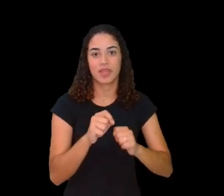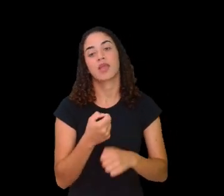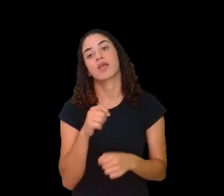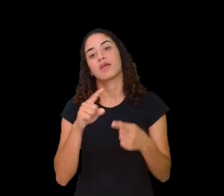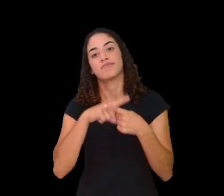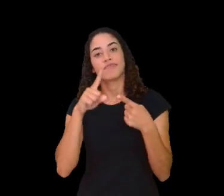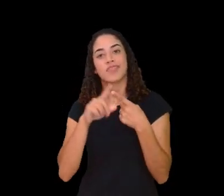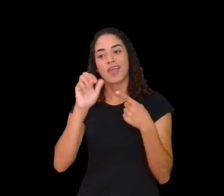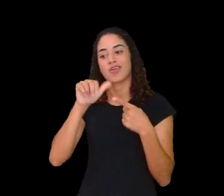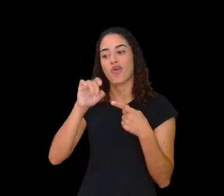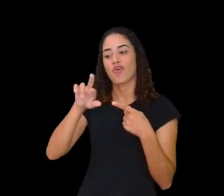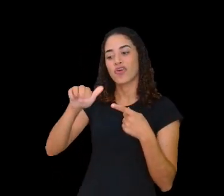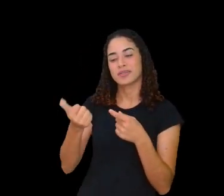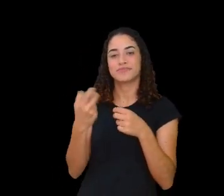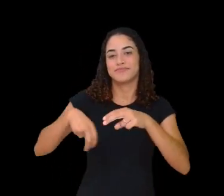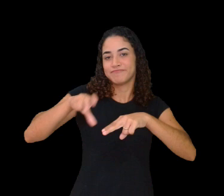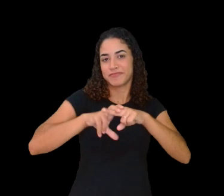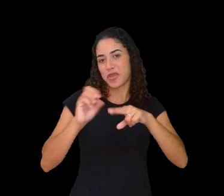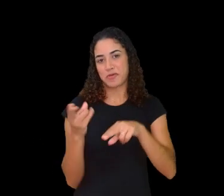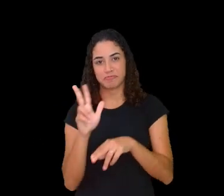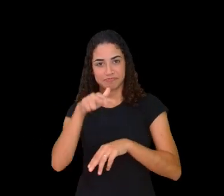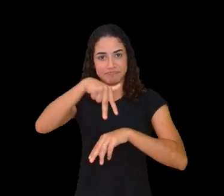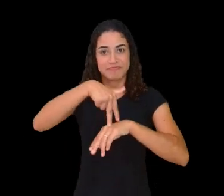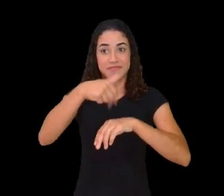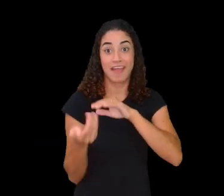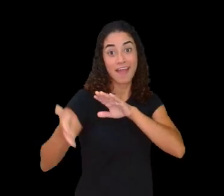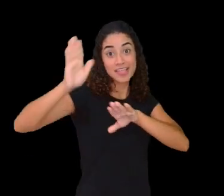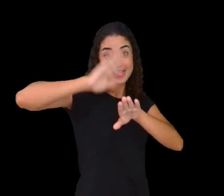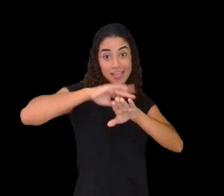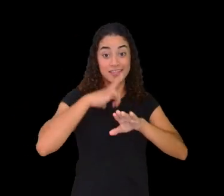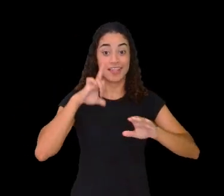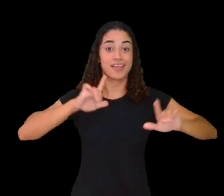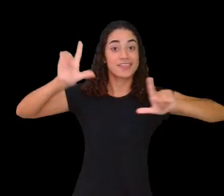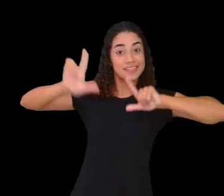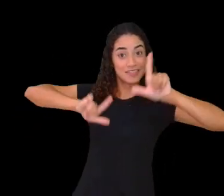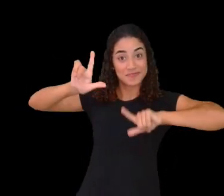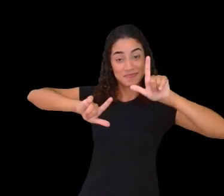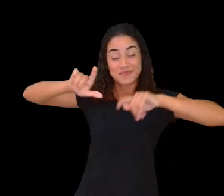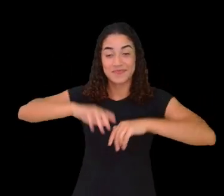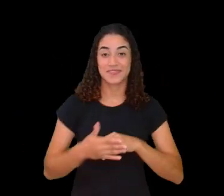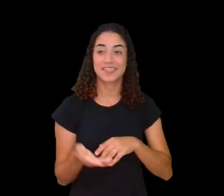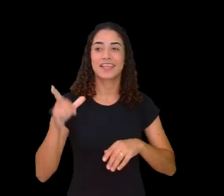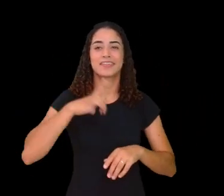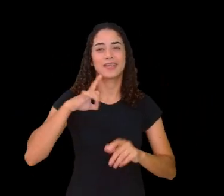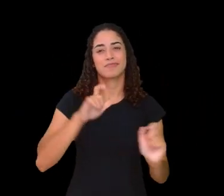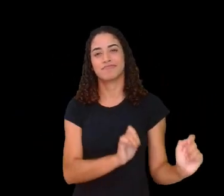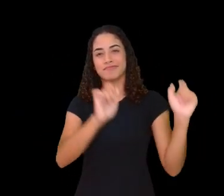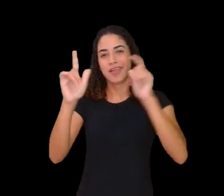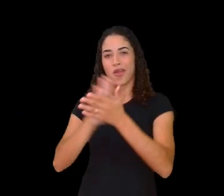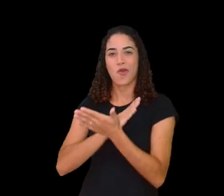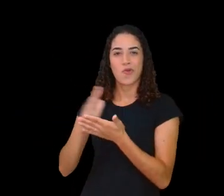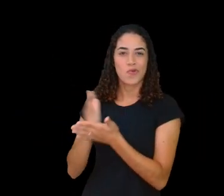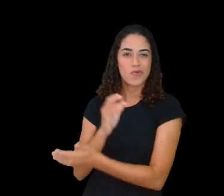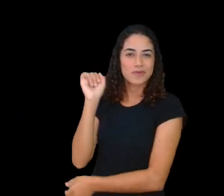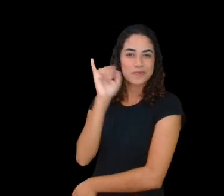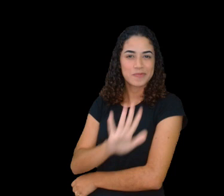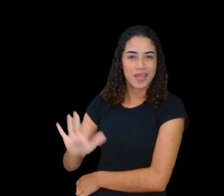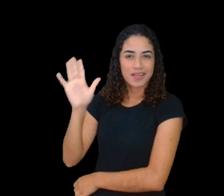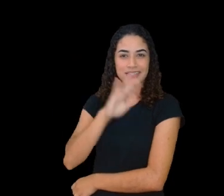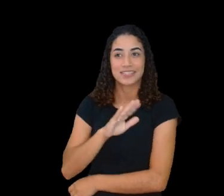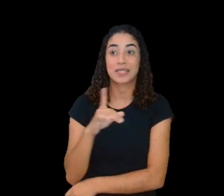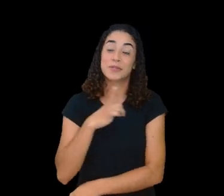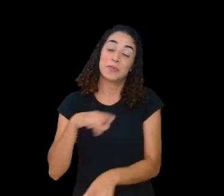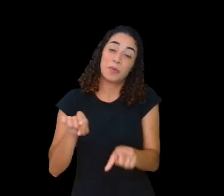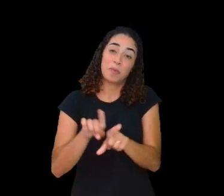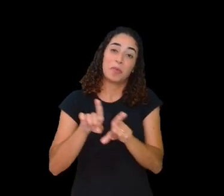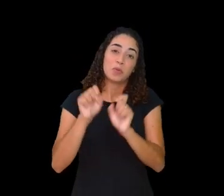está sentado ou de pé e atrás dele tem uma tela. Lá aparecem algumas imagens, inclusive o